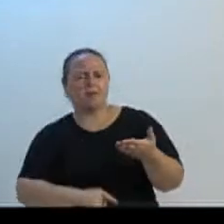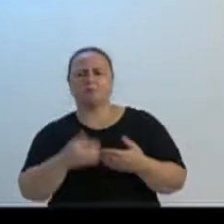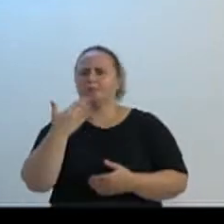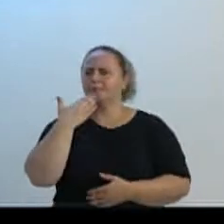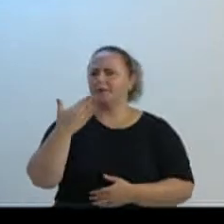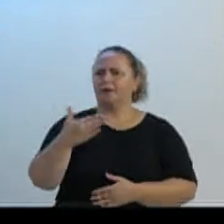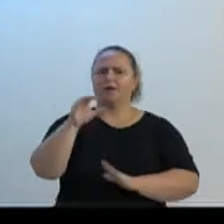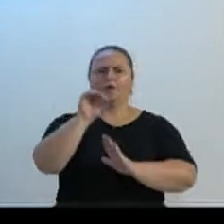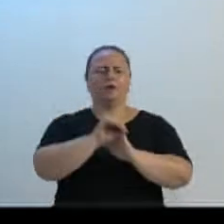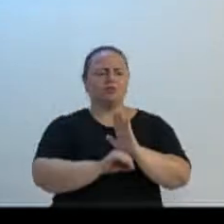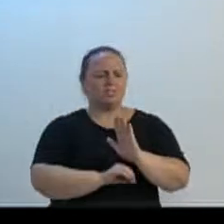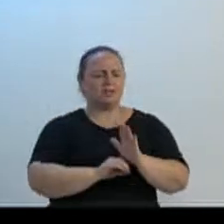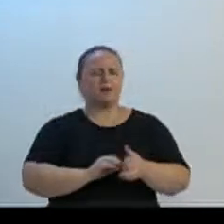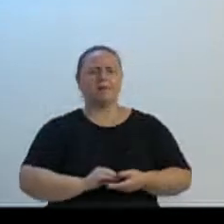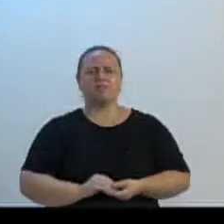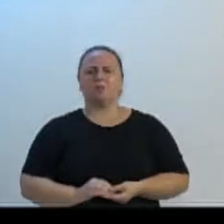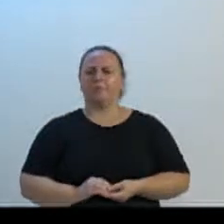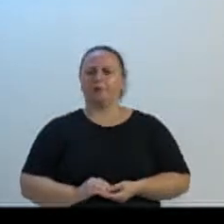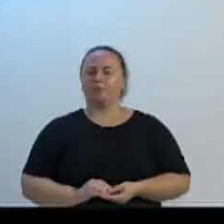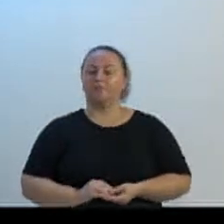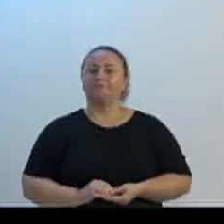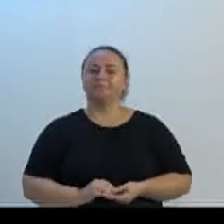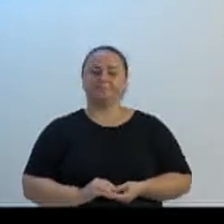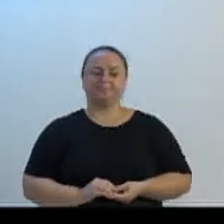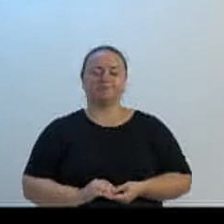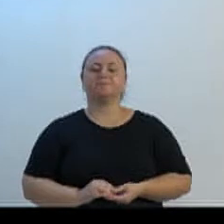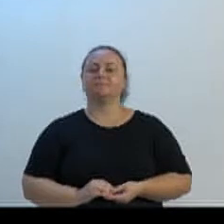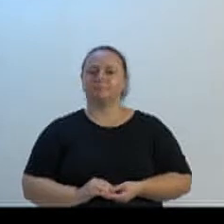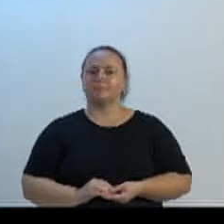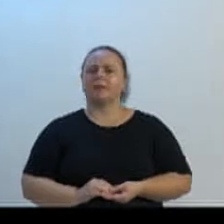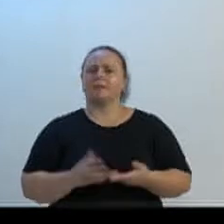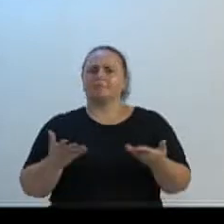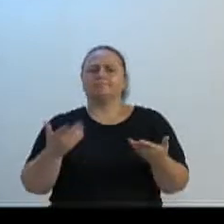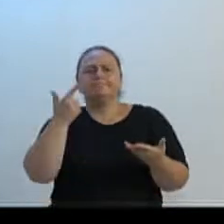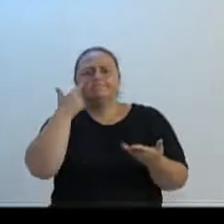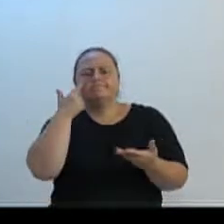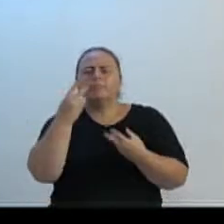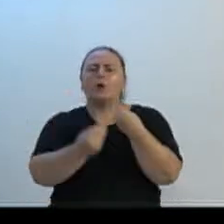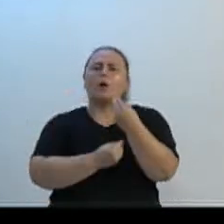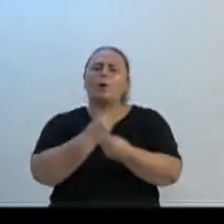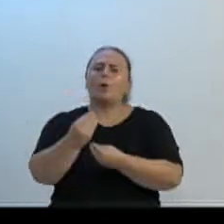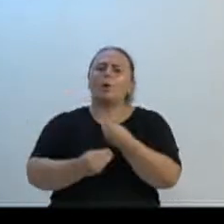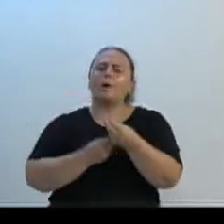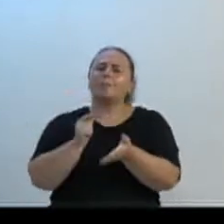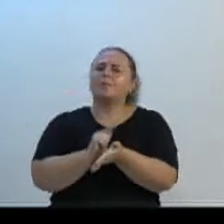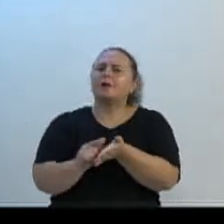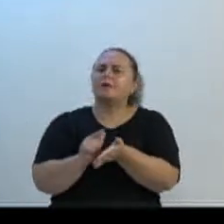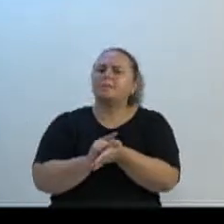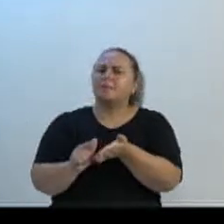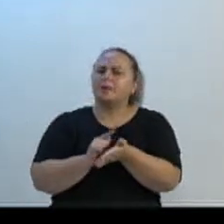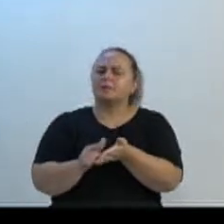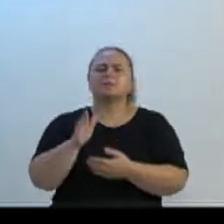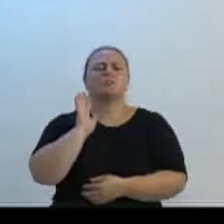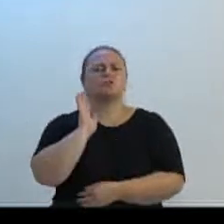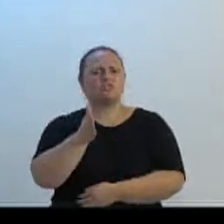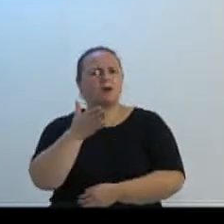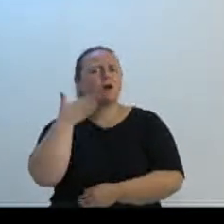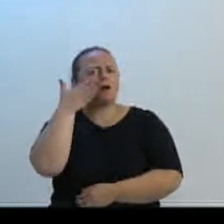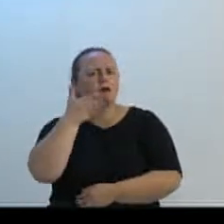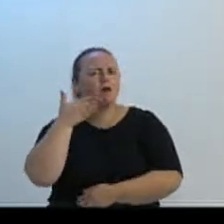para que acontecesse vereador itu ou esse trabalho de manutenção limpeza inclusive episódios discursos aqui